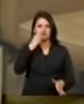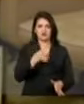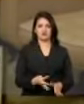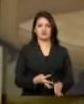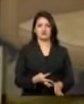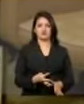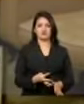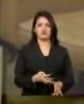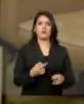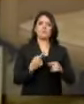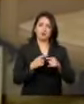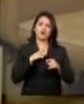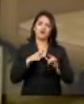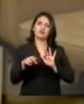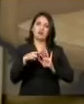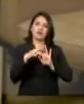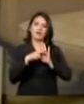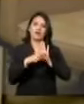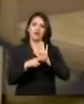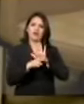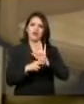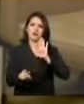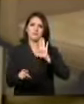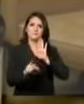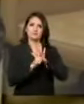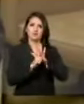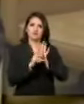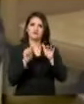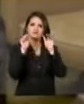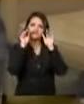norma específica